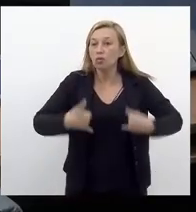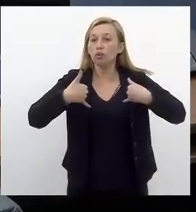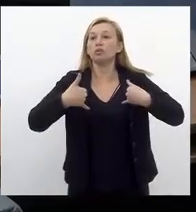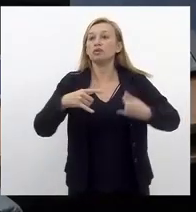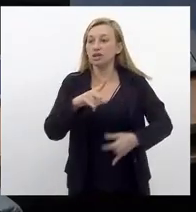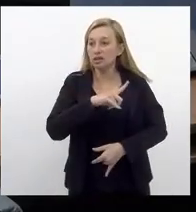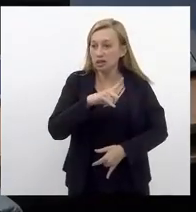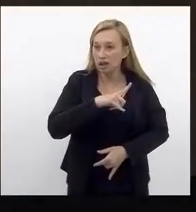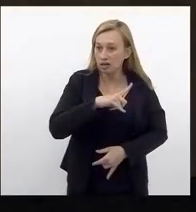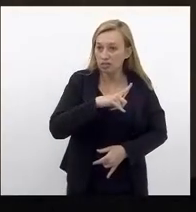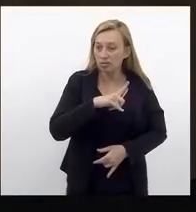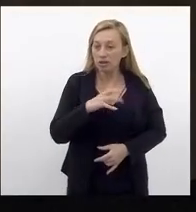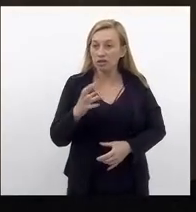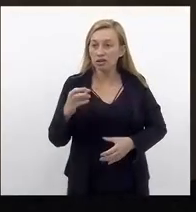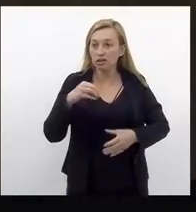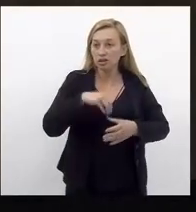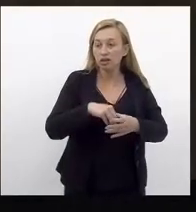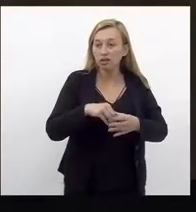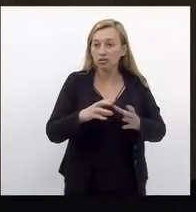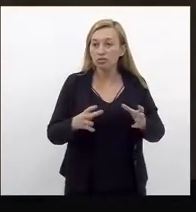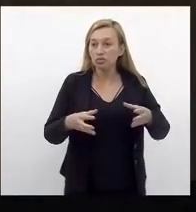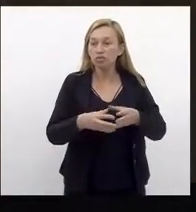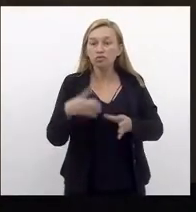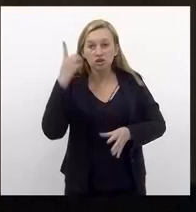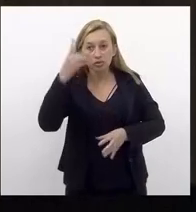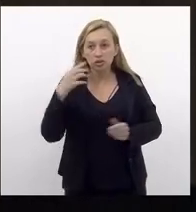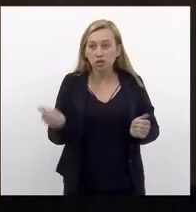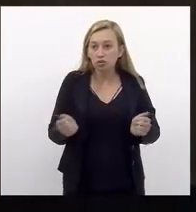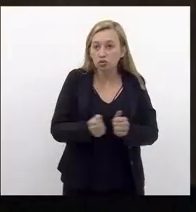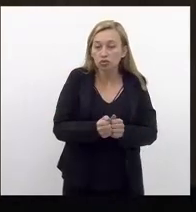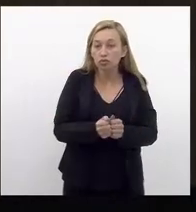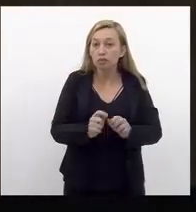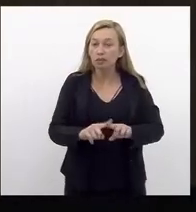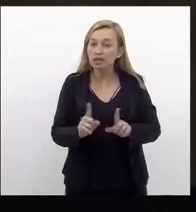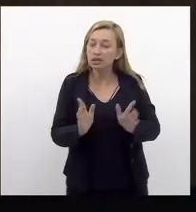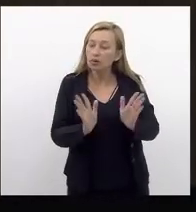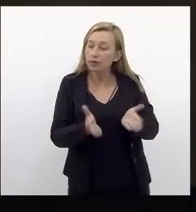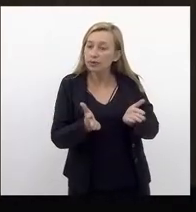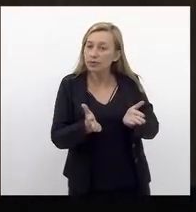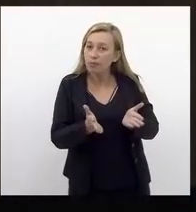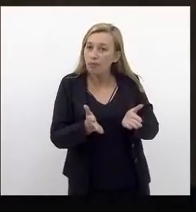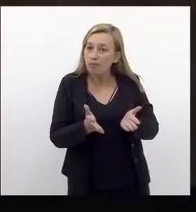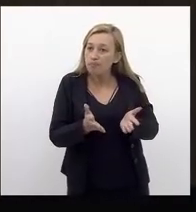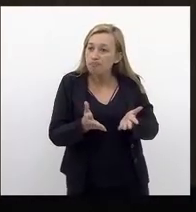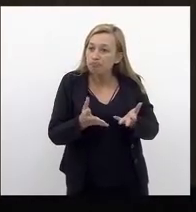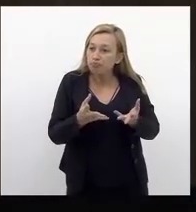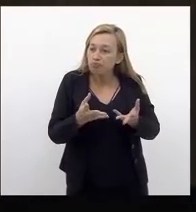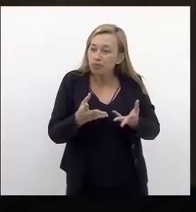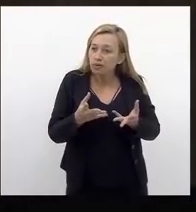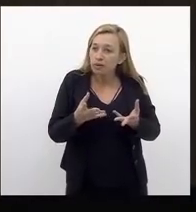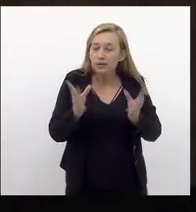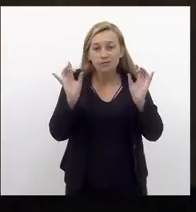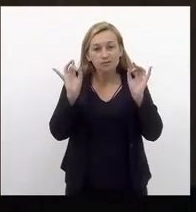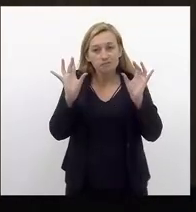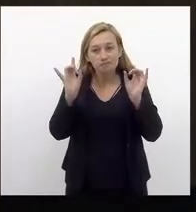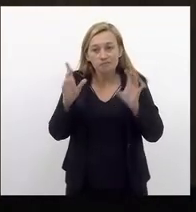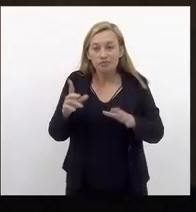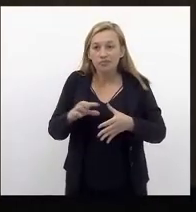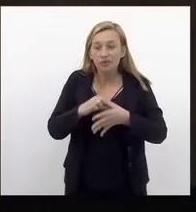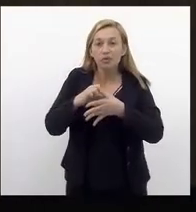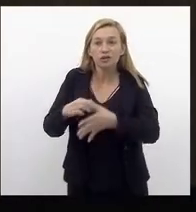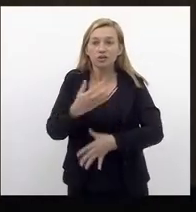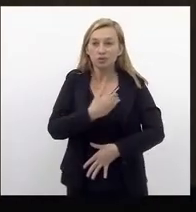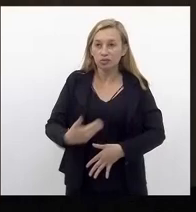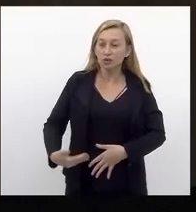tenho de estar no Parlamento mas agora se de forma muito especial de ser um